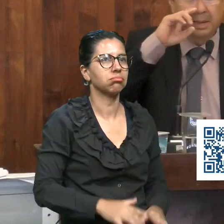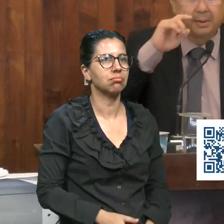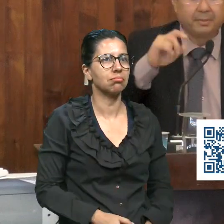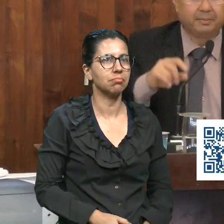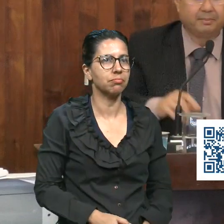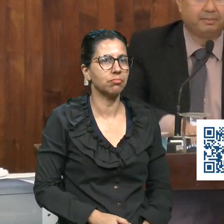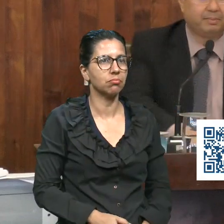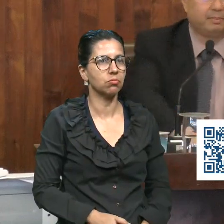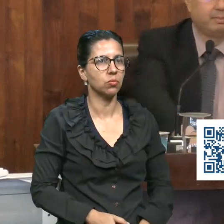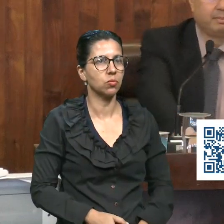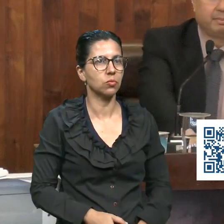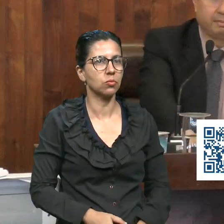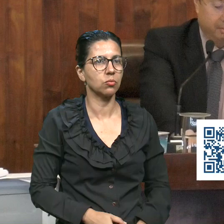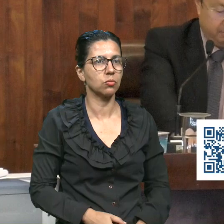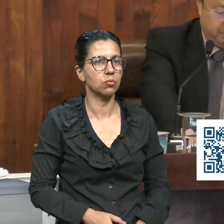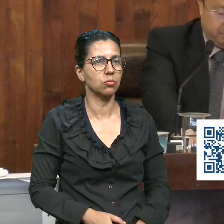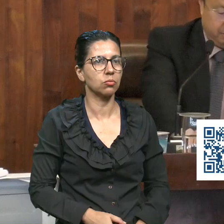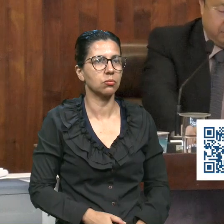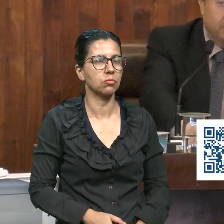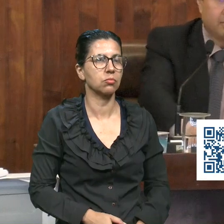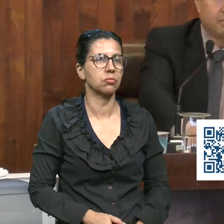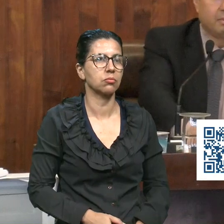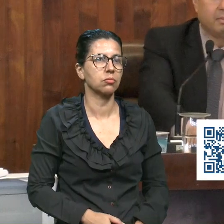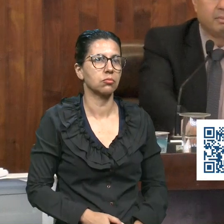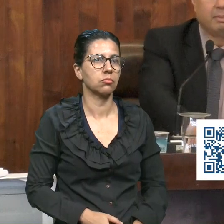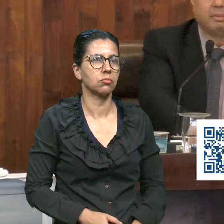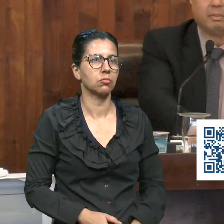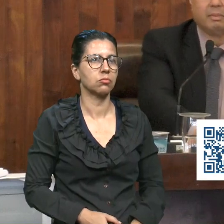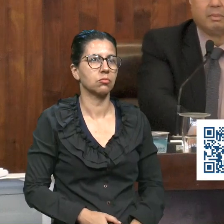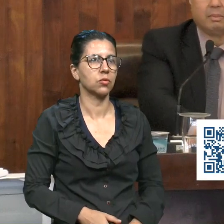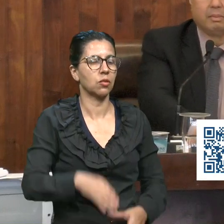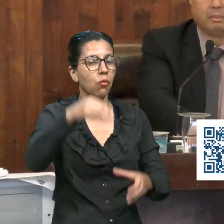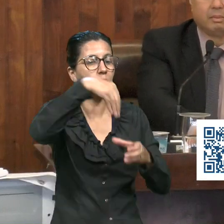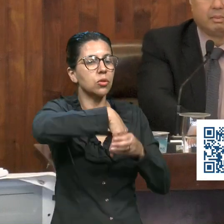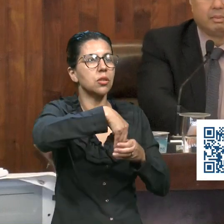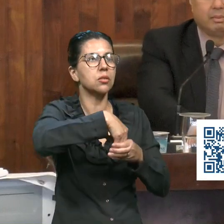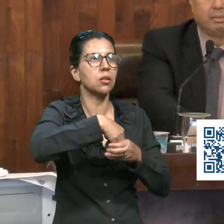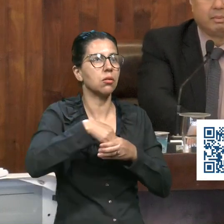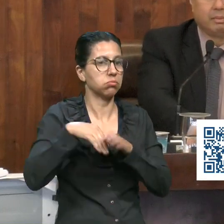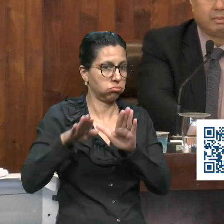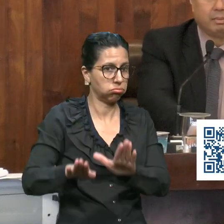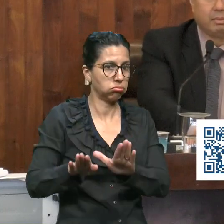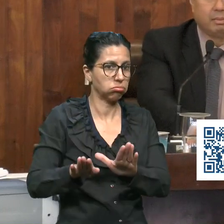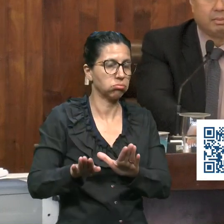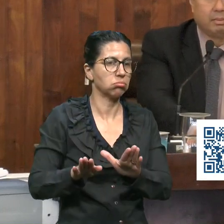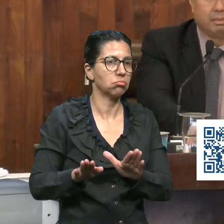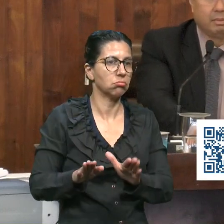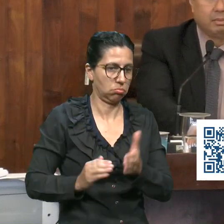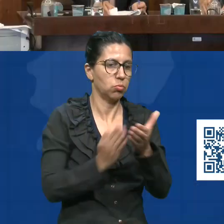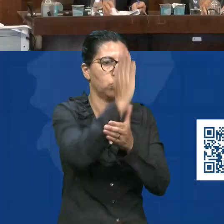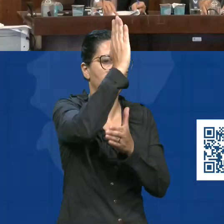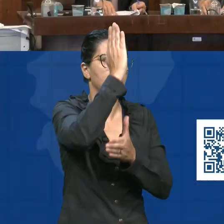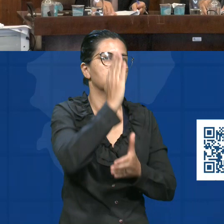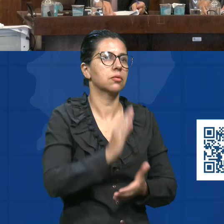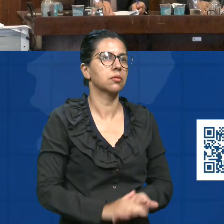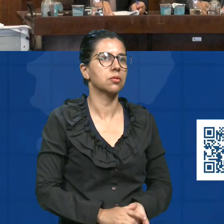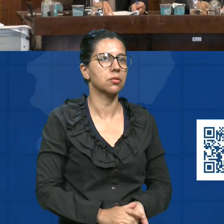Em discussão, requerimento. Não havendo vereadores inscritos, está em discussão, está em votação. Os vereadores que estão favoráveis, permaneçam como se encontram. Aprovado.